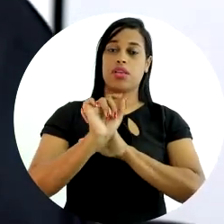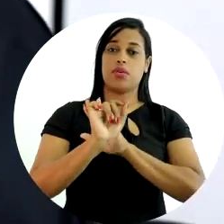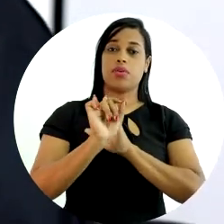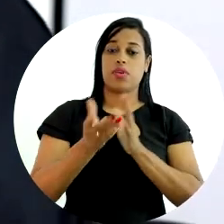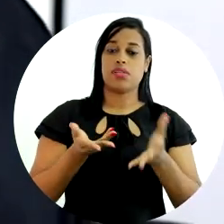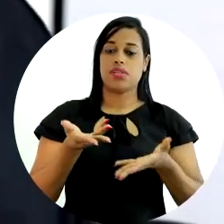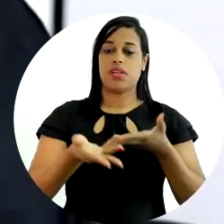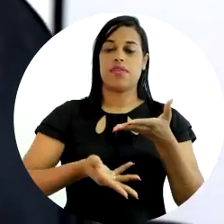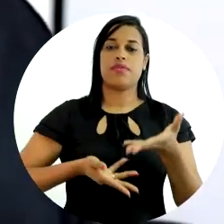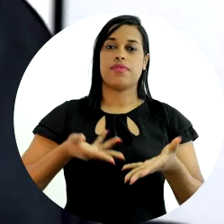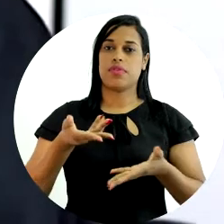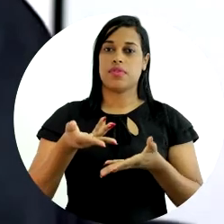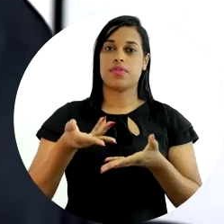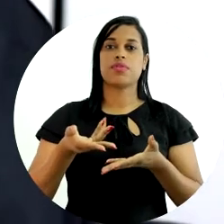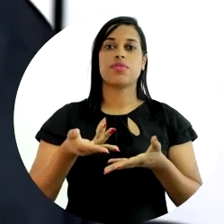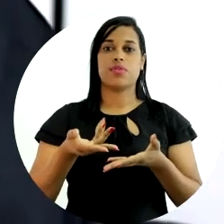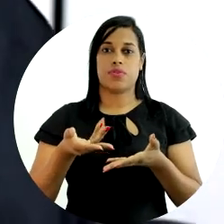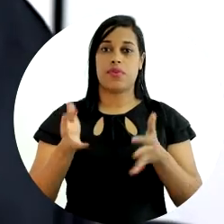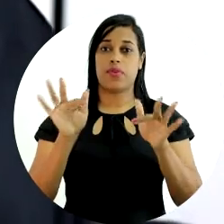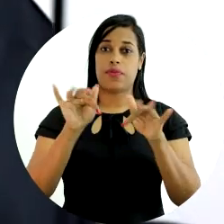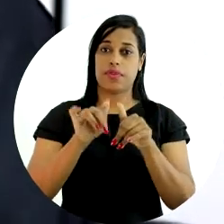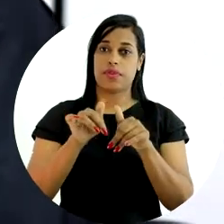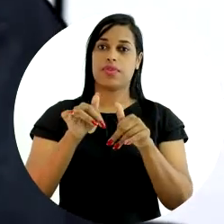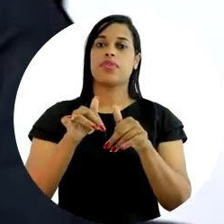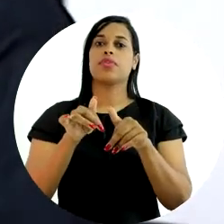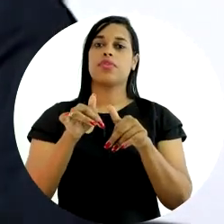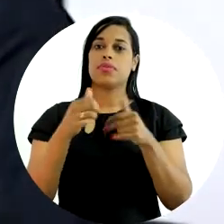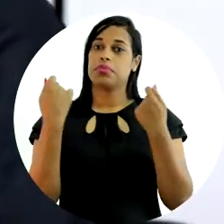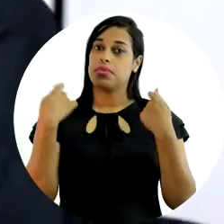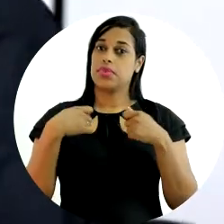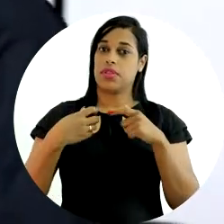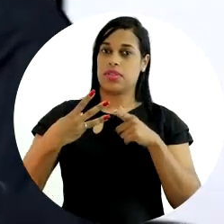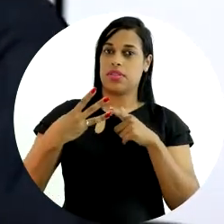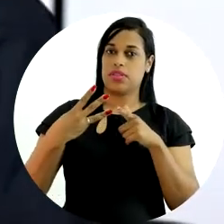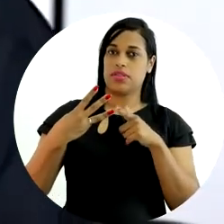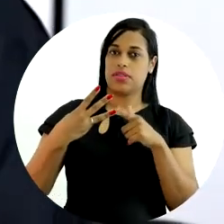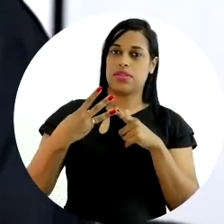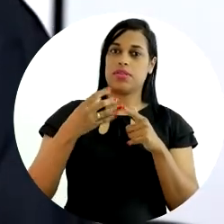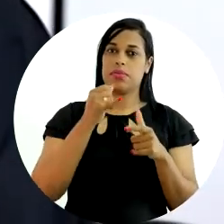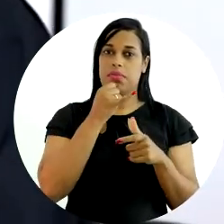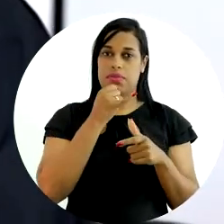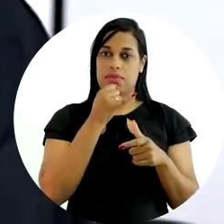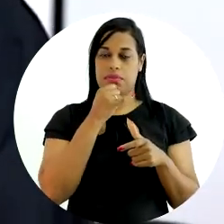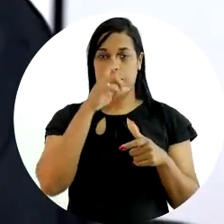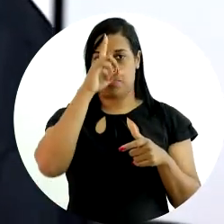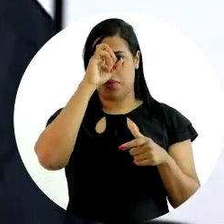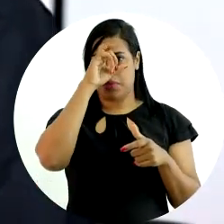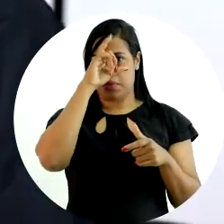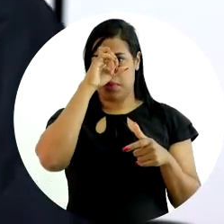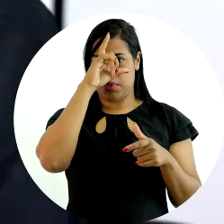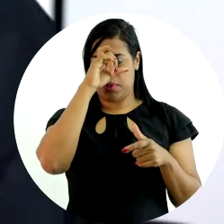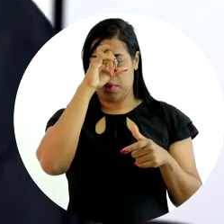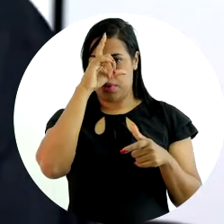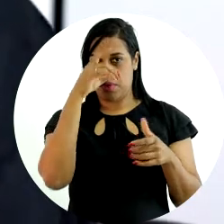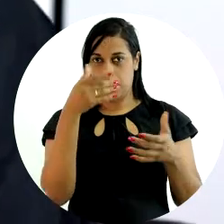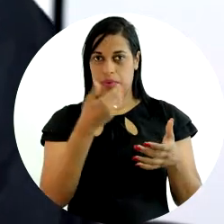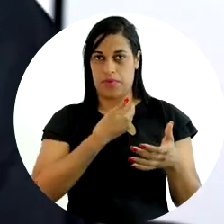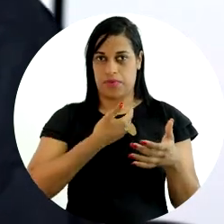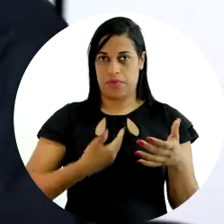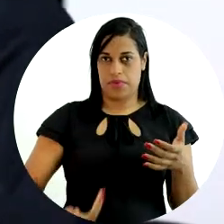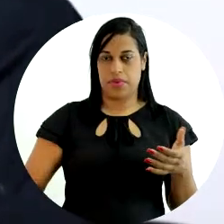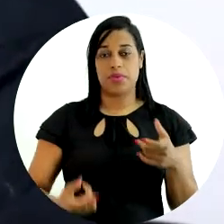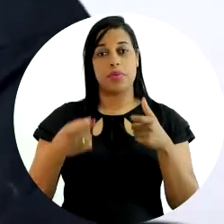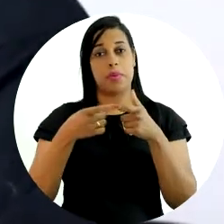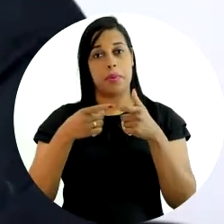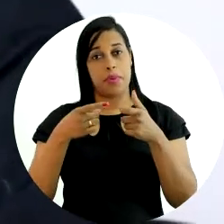uma lei em que os serviços que não eram o serviço fim do ensino público poderia ser terceirizado. Então, por exemplo, um hospital